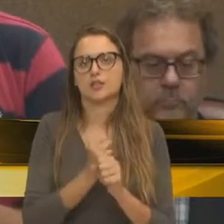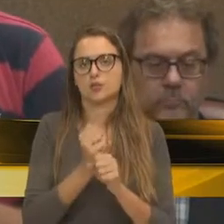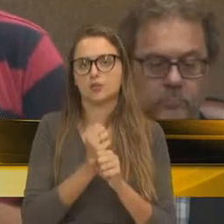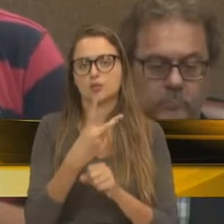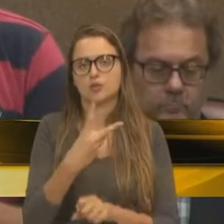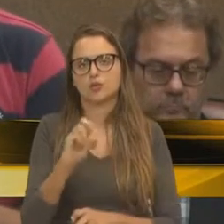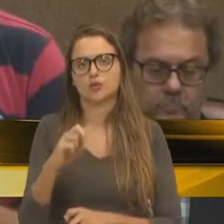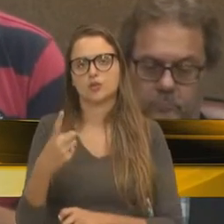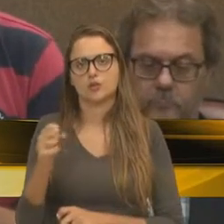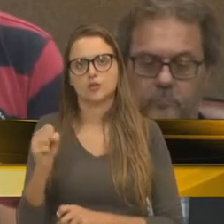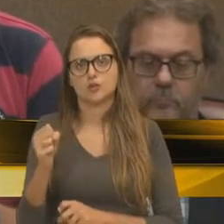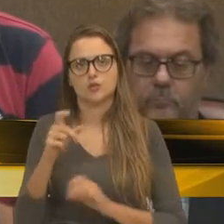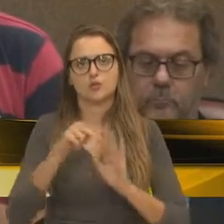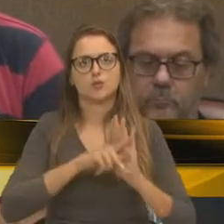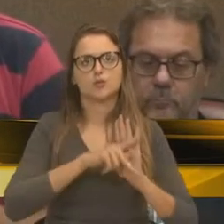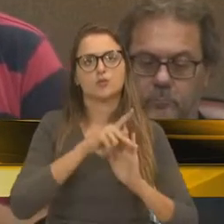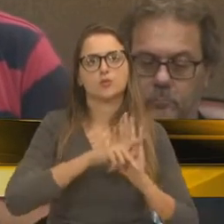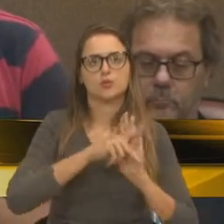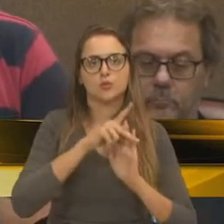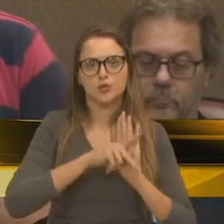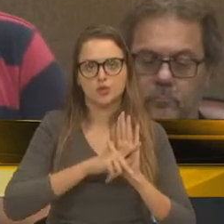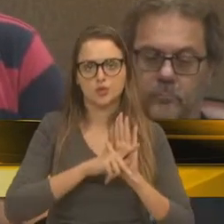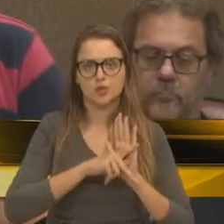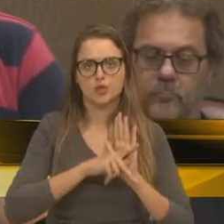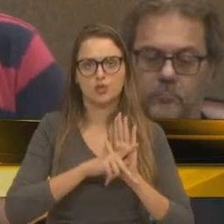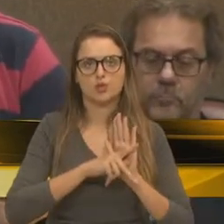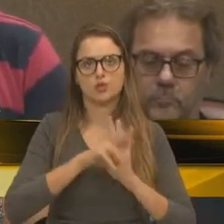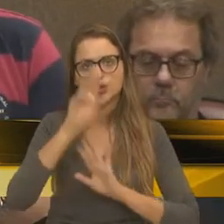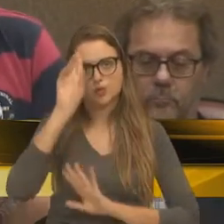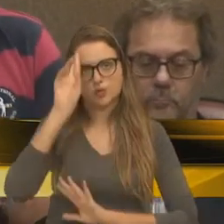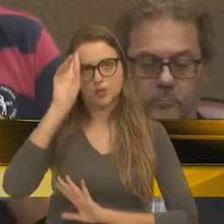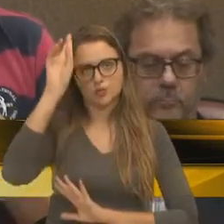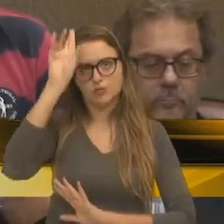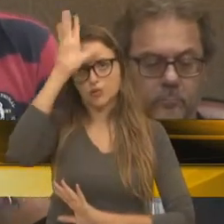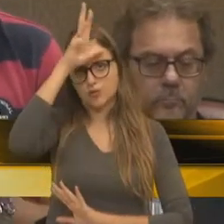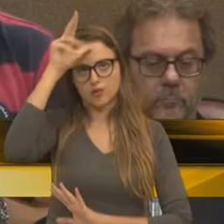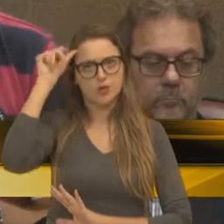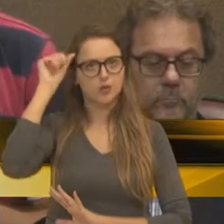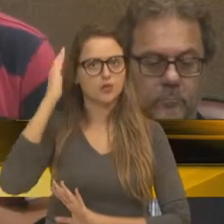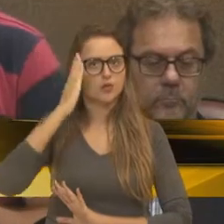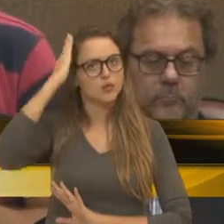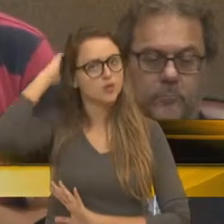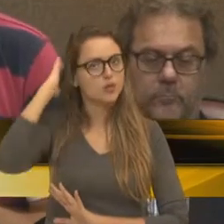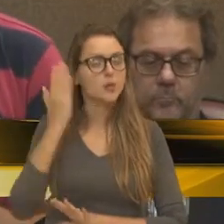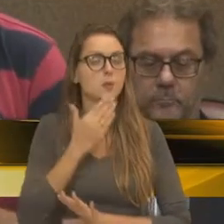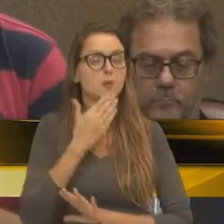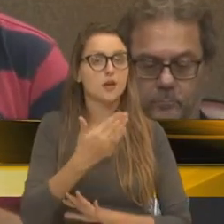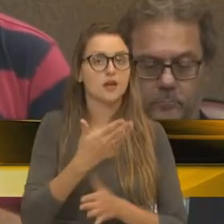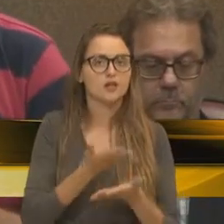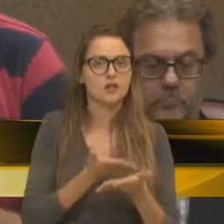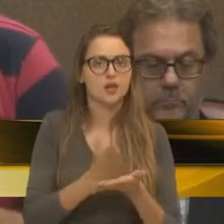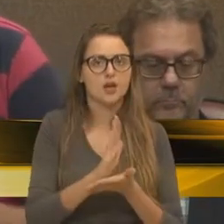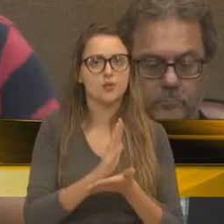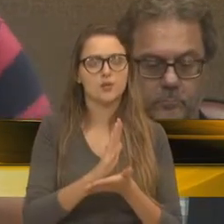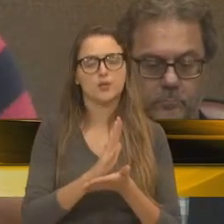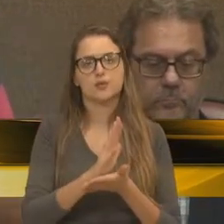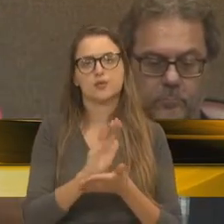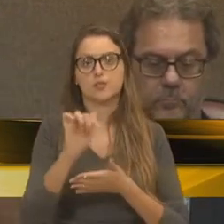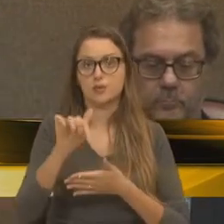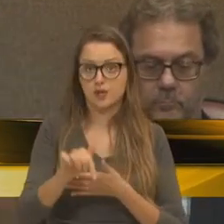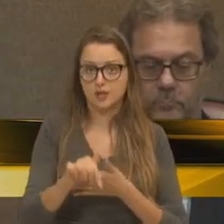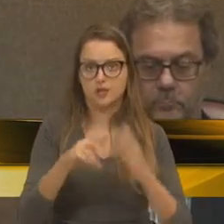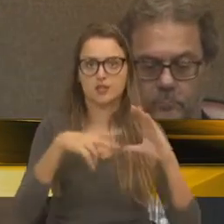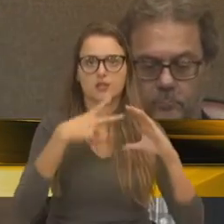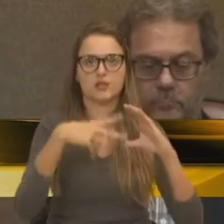um projeto que vem o senhor prefeito municipal solicitar a autorização legislativa para